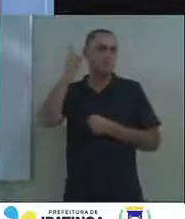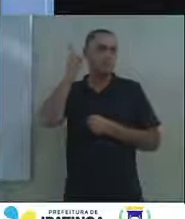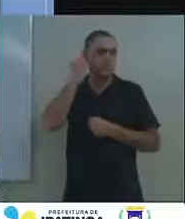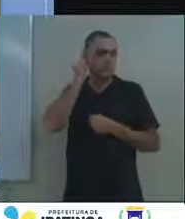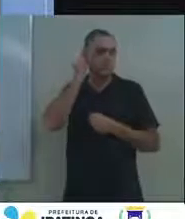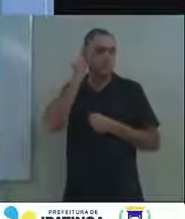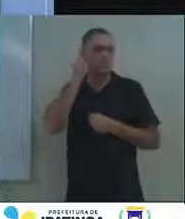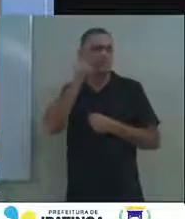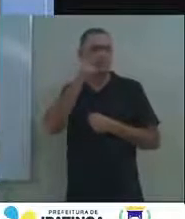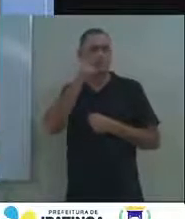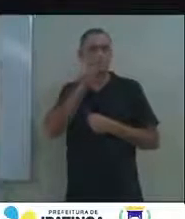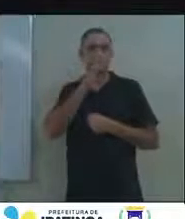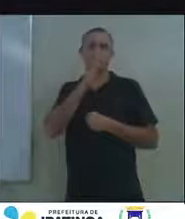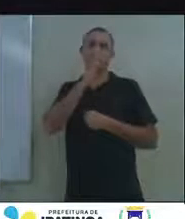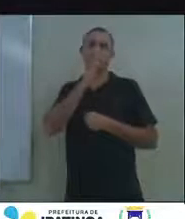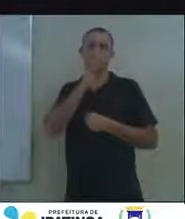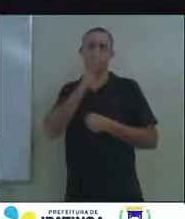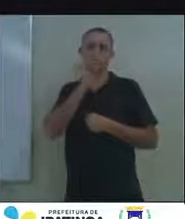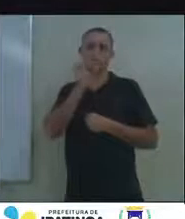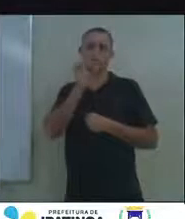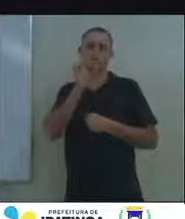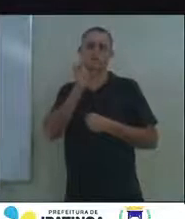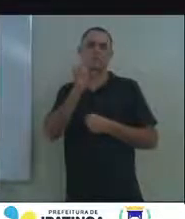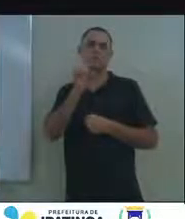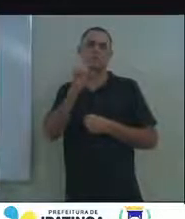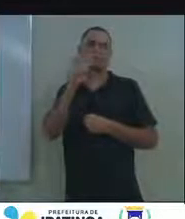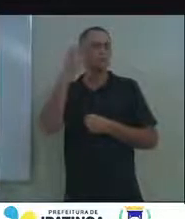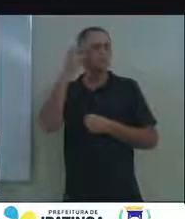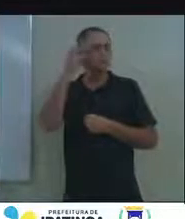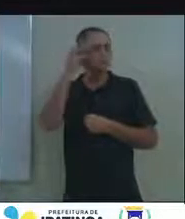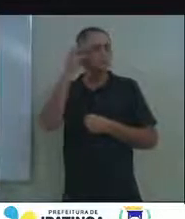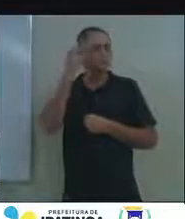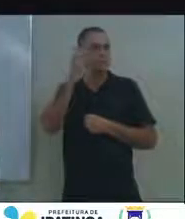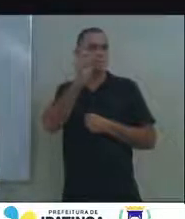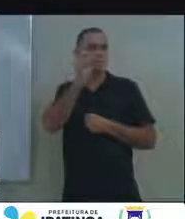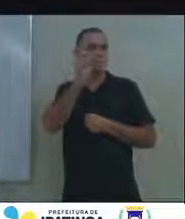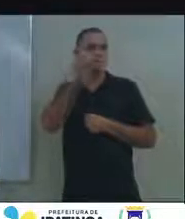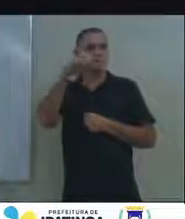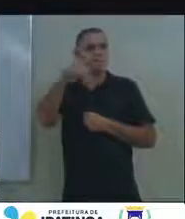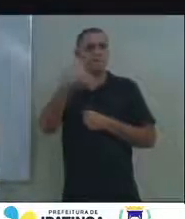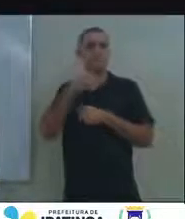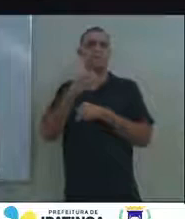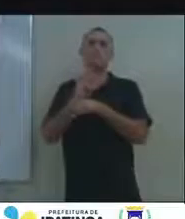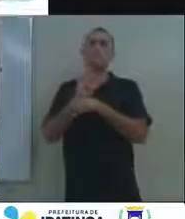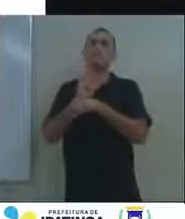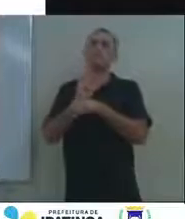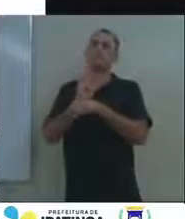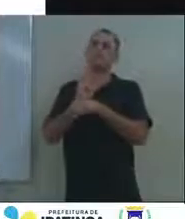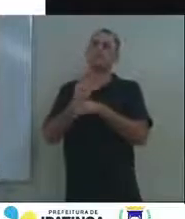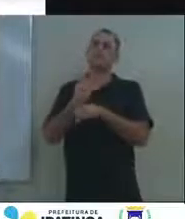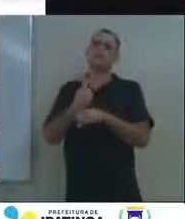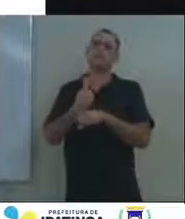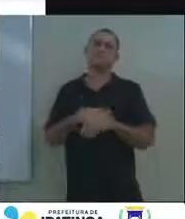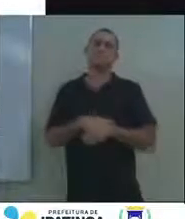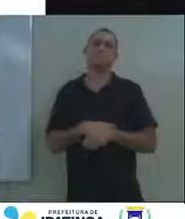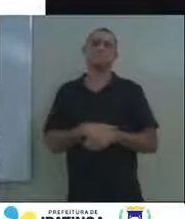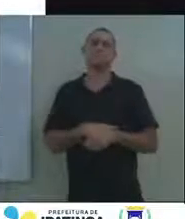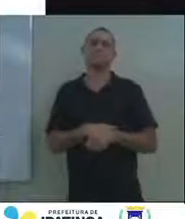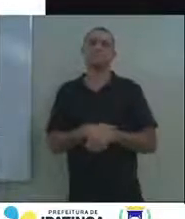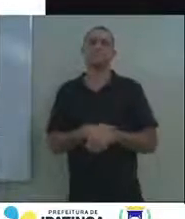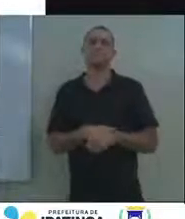voz, mas vão ouvir o som do vídeo, tá bom? Para vocês entenderem, só um minuto.